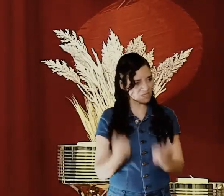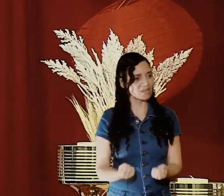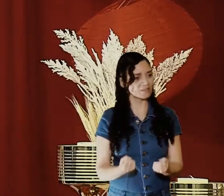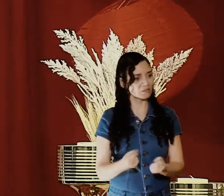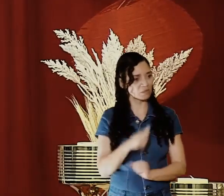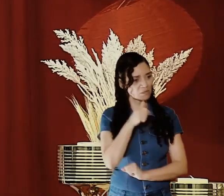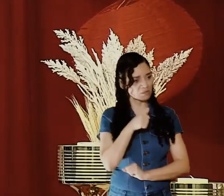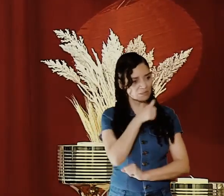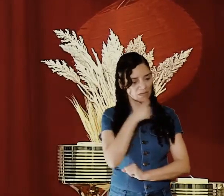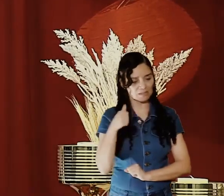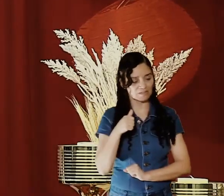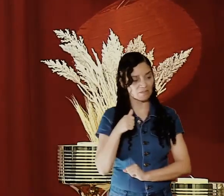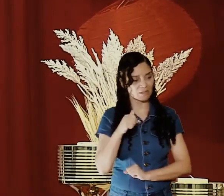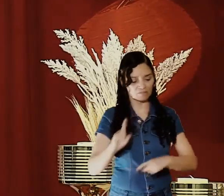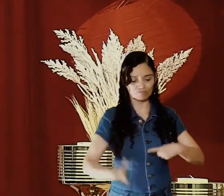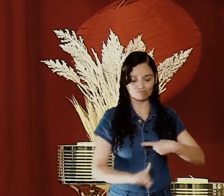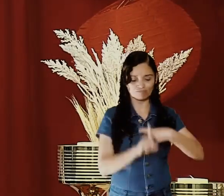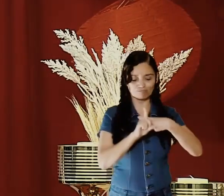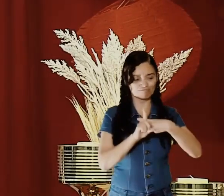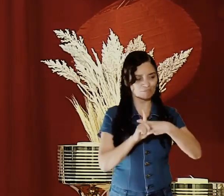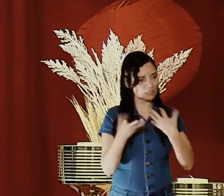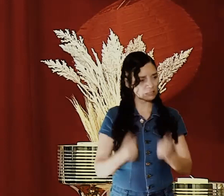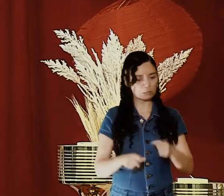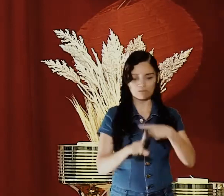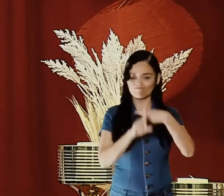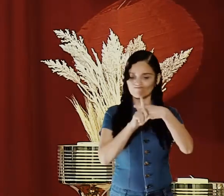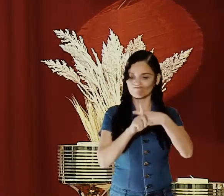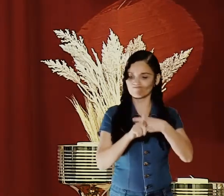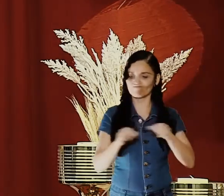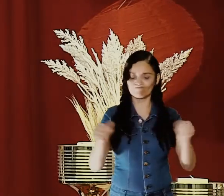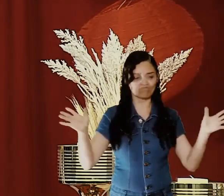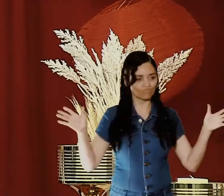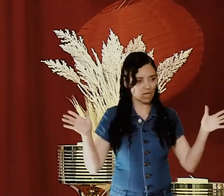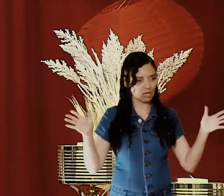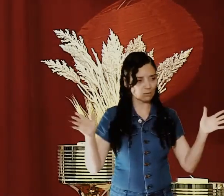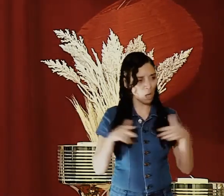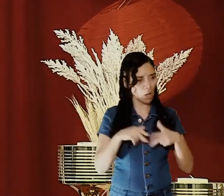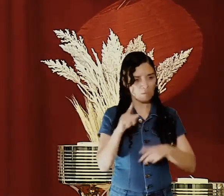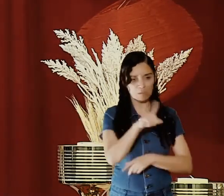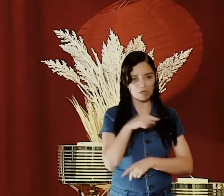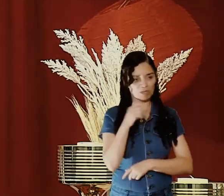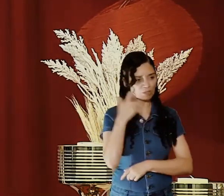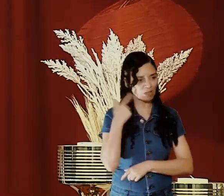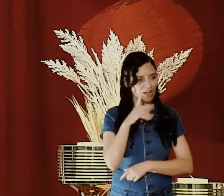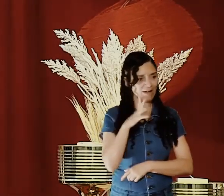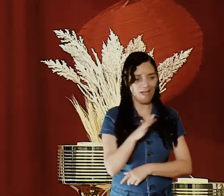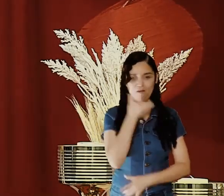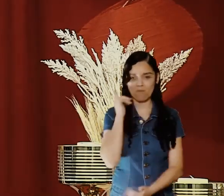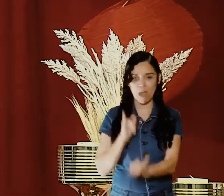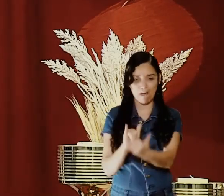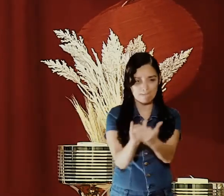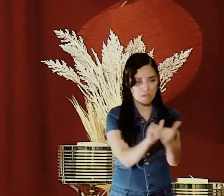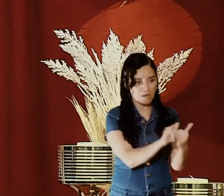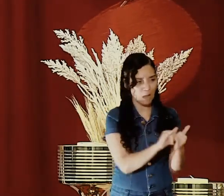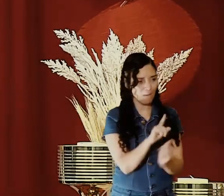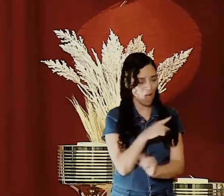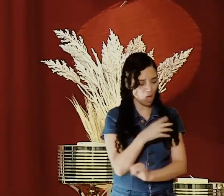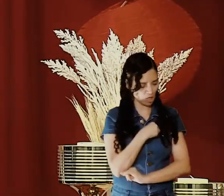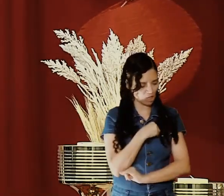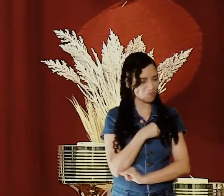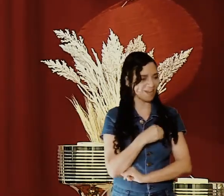e foi morto para o perdão dos nossos pecados. E quando ele realizou